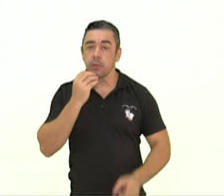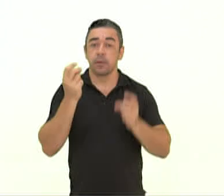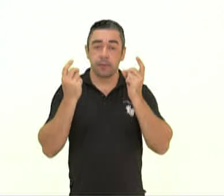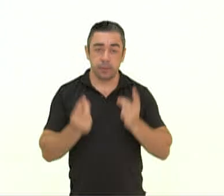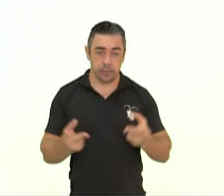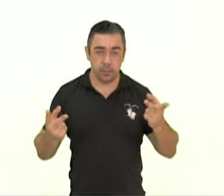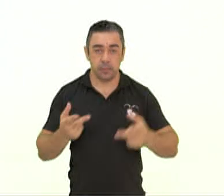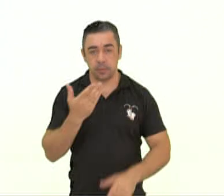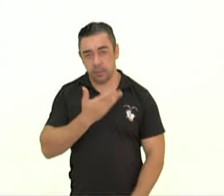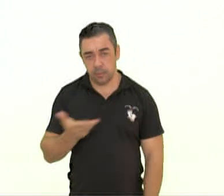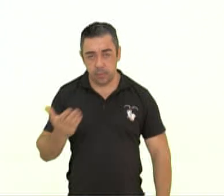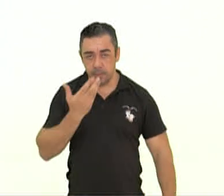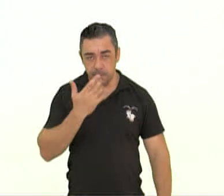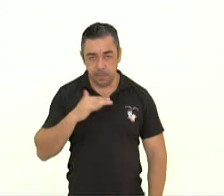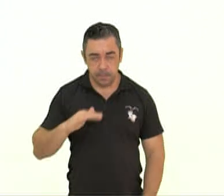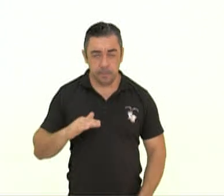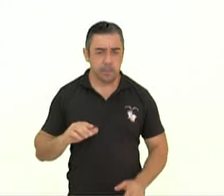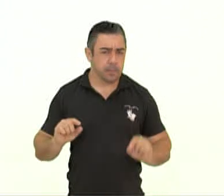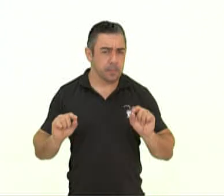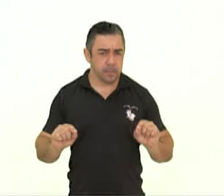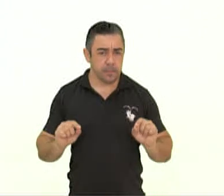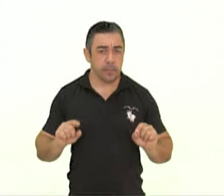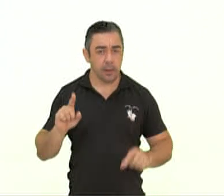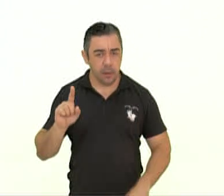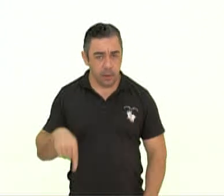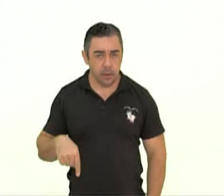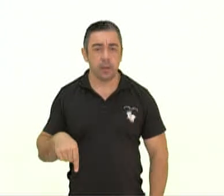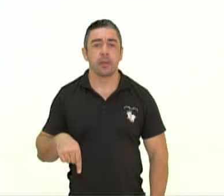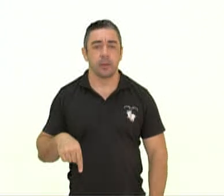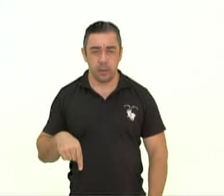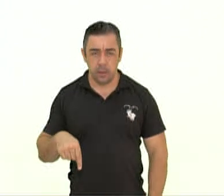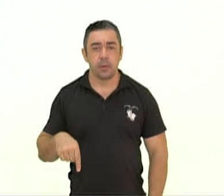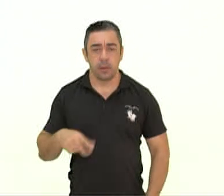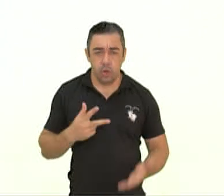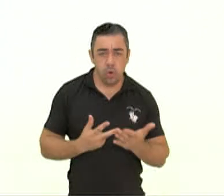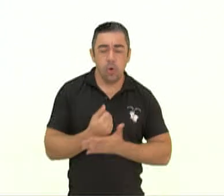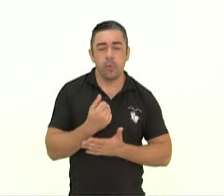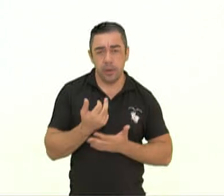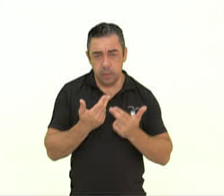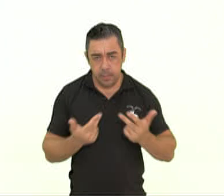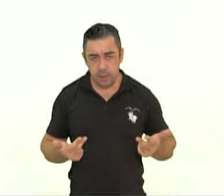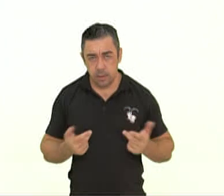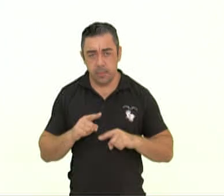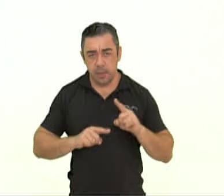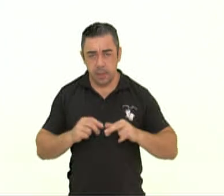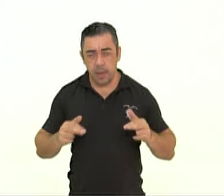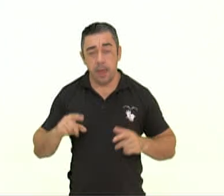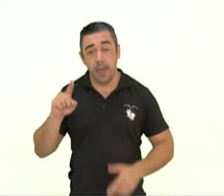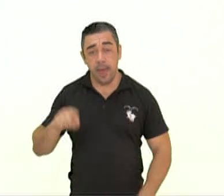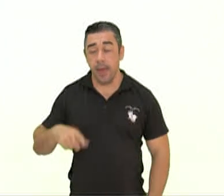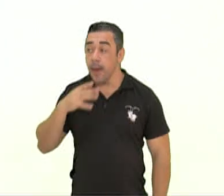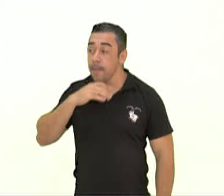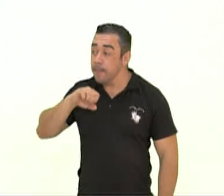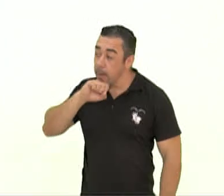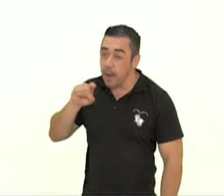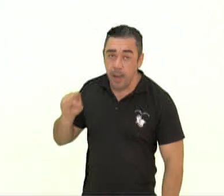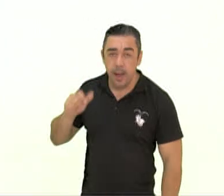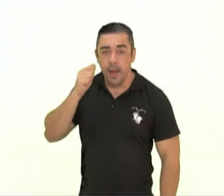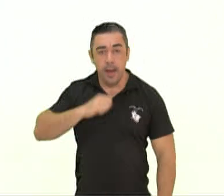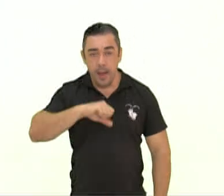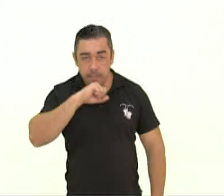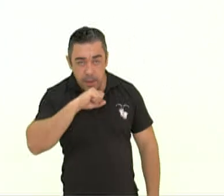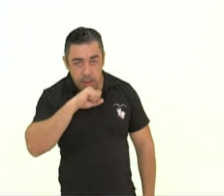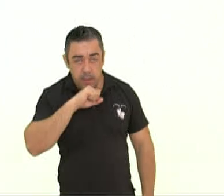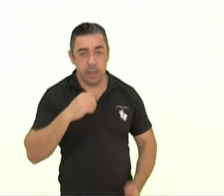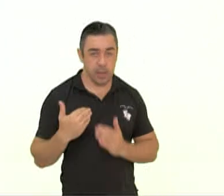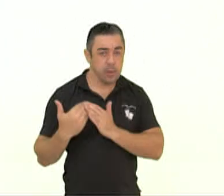elas. Embora quem efetivamente compra o produto ou o serviço sejam os pais ou